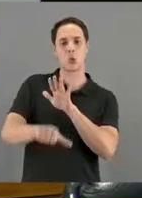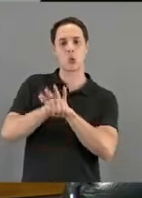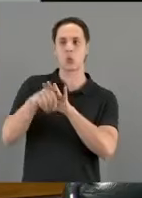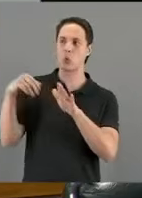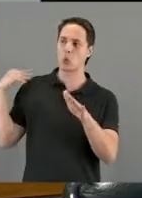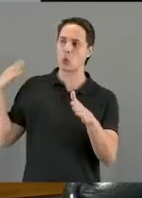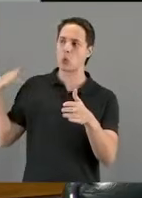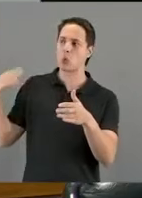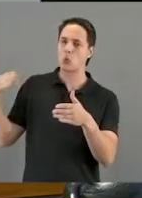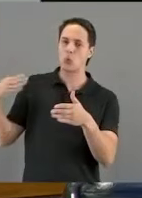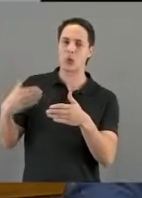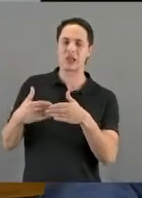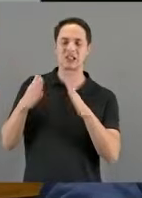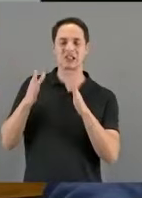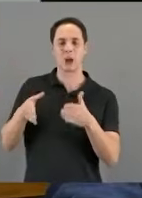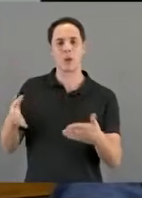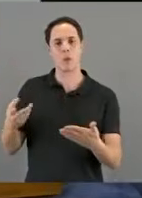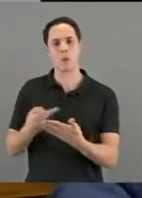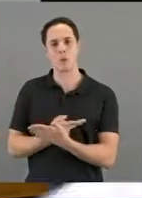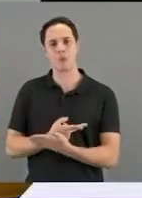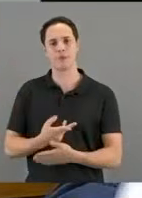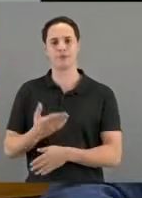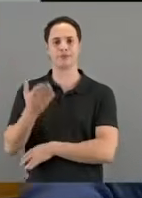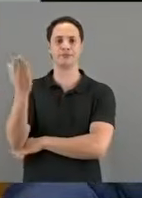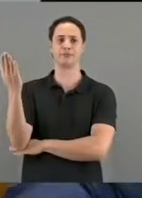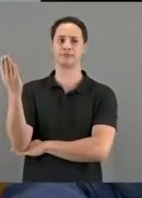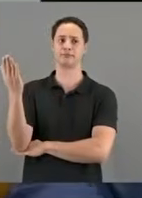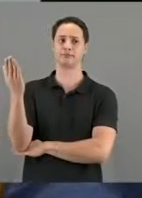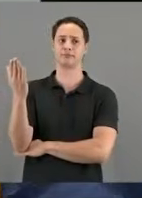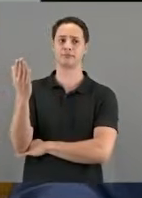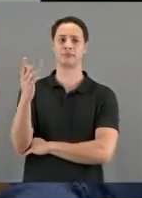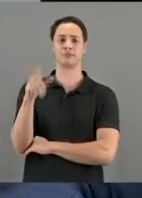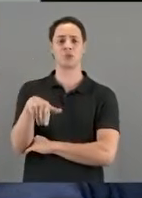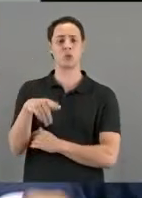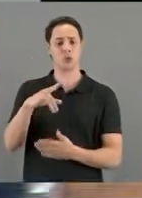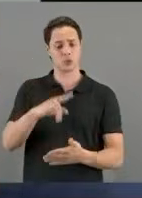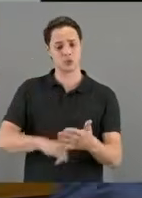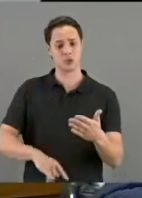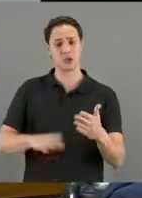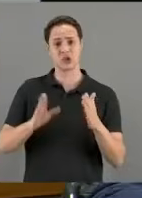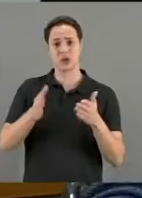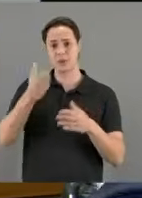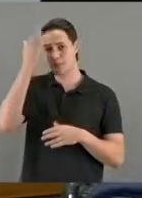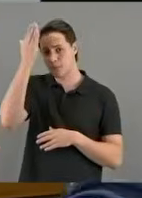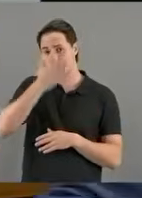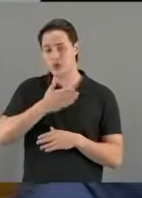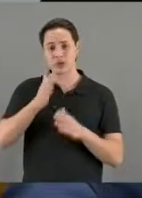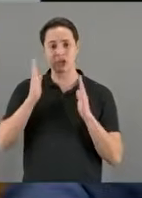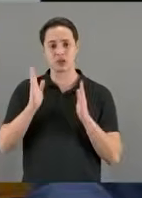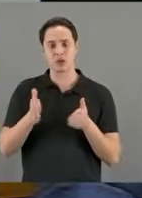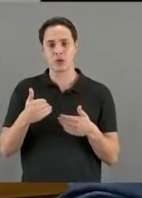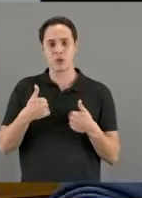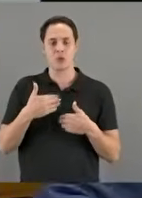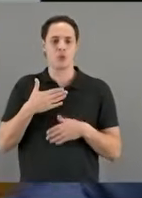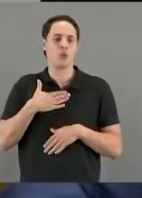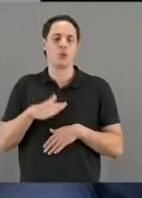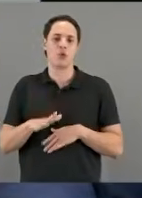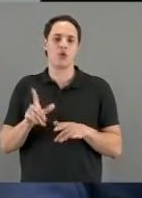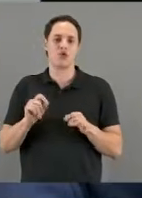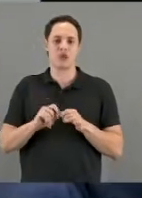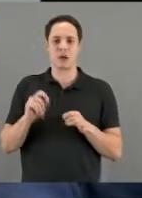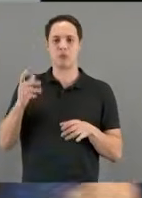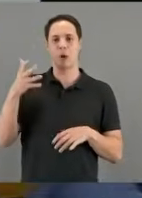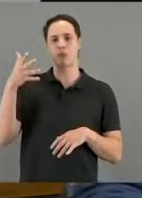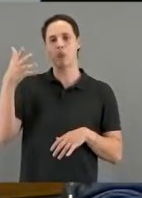sendo alimentado? Está aqui, senhor presidente. Está aqui o documento, a prova. E eu não gosto de fazer